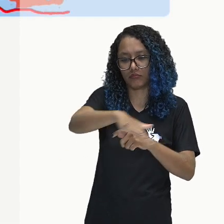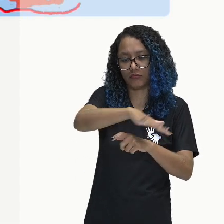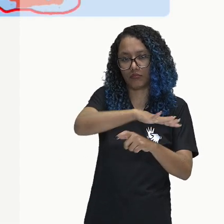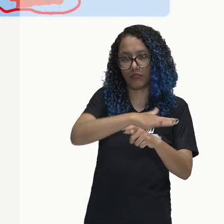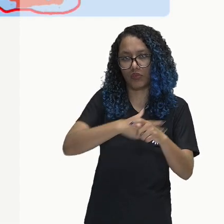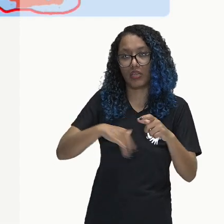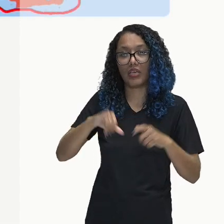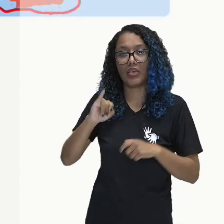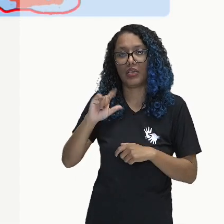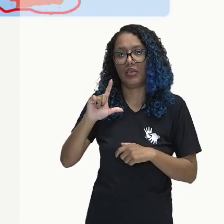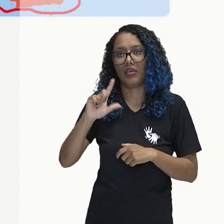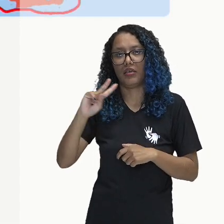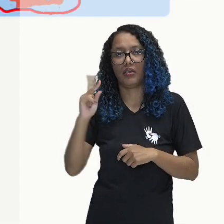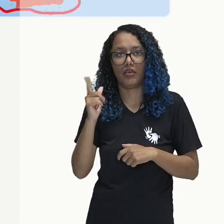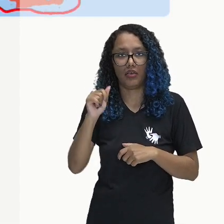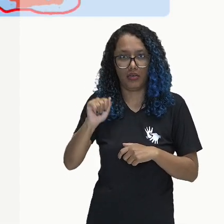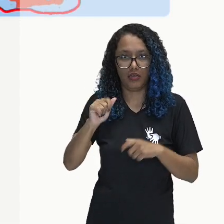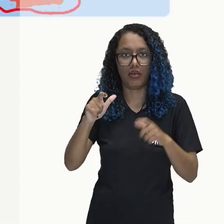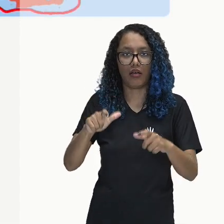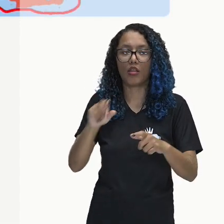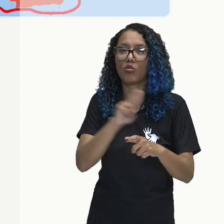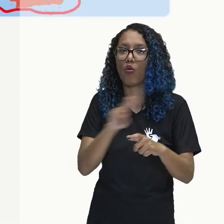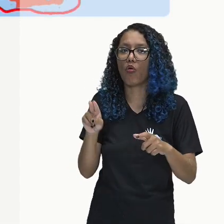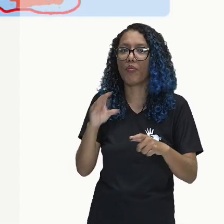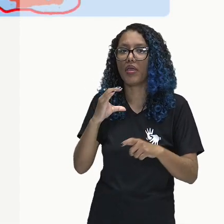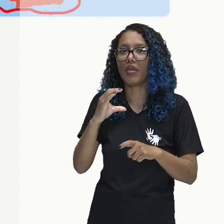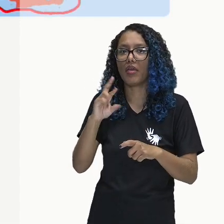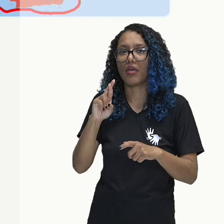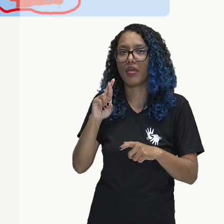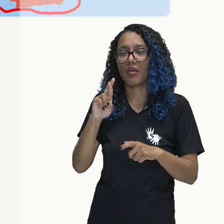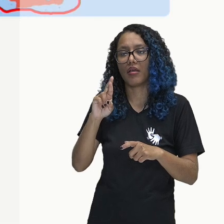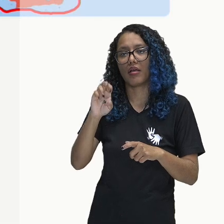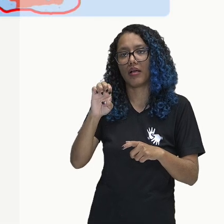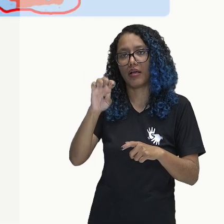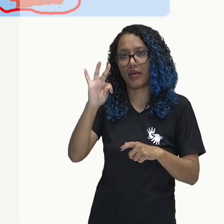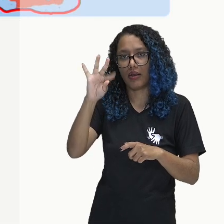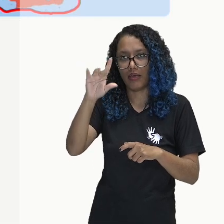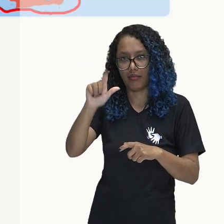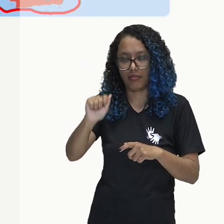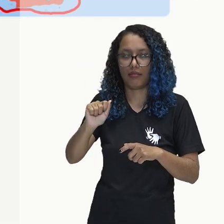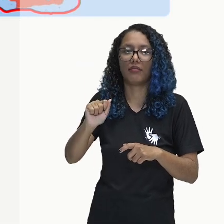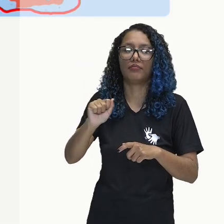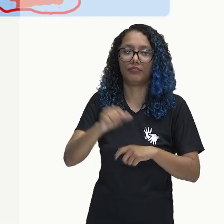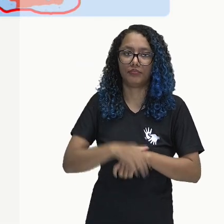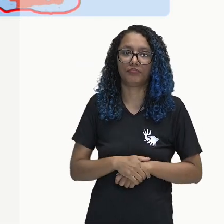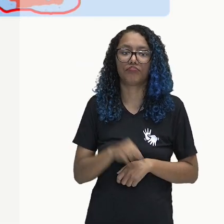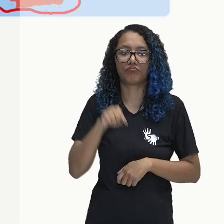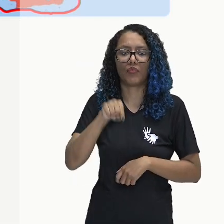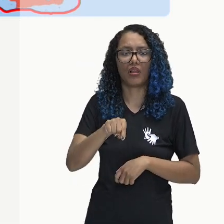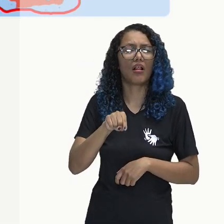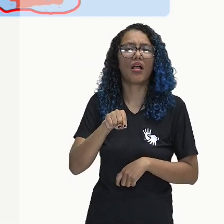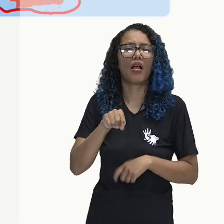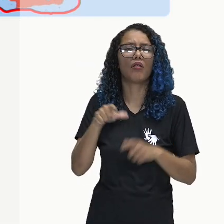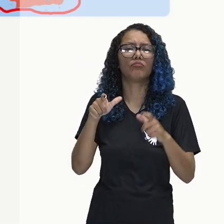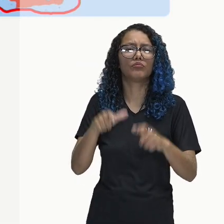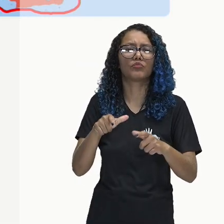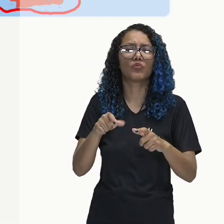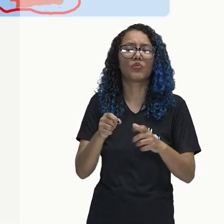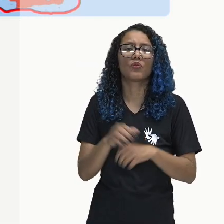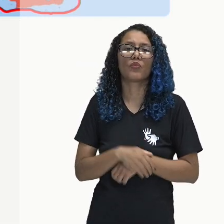ilha é justamente a ilha de Creta, tá, gente? Nessa localidade emergiu, galera, uma